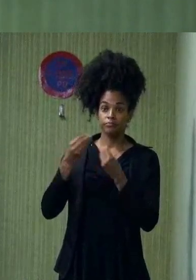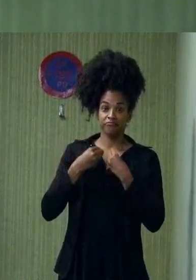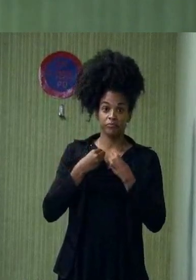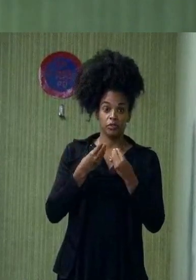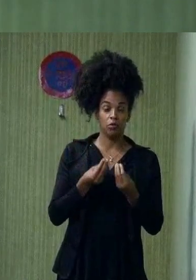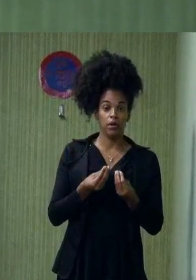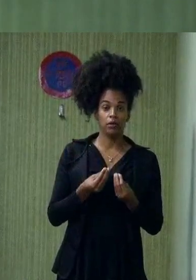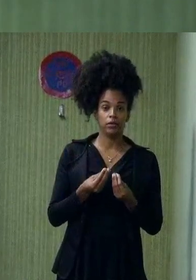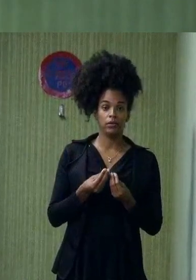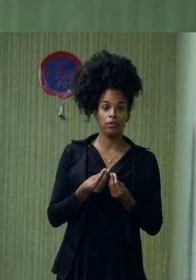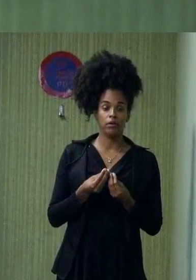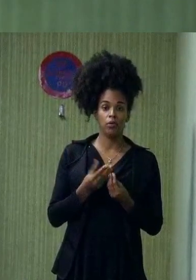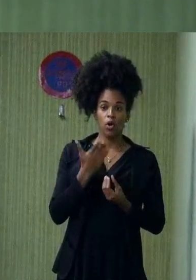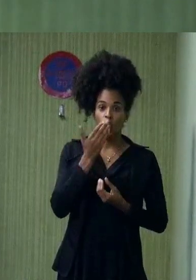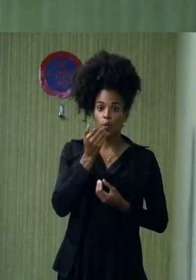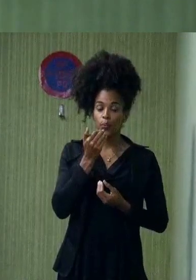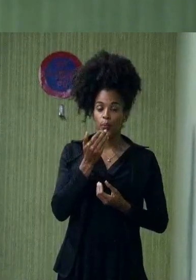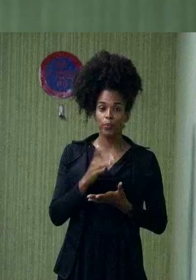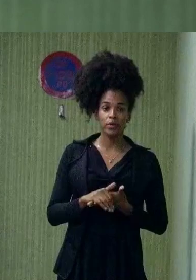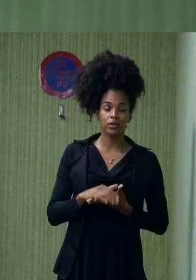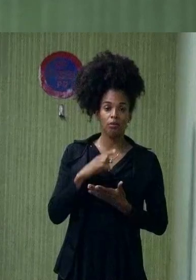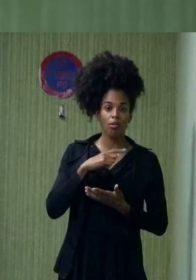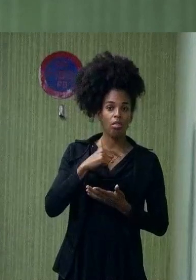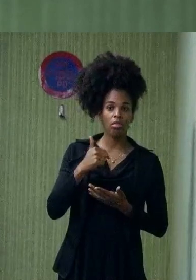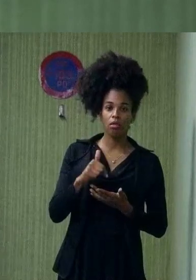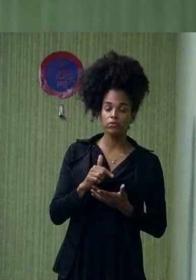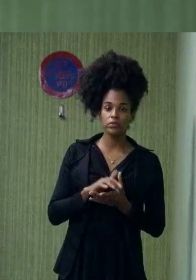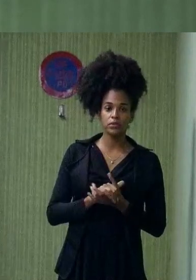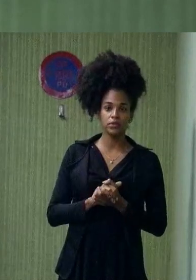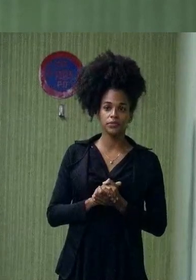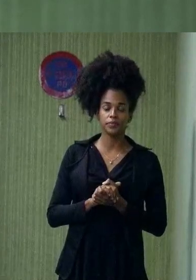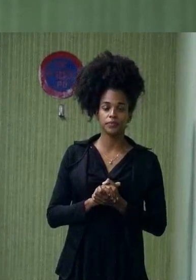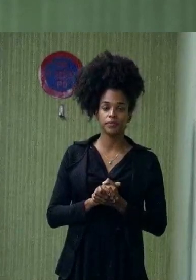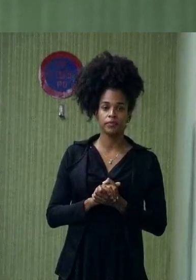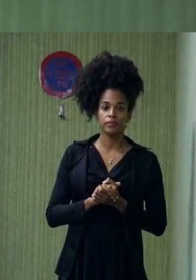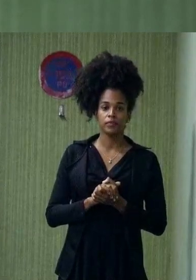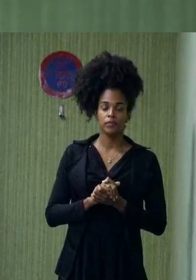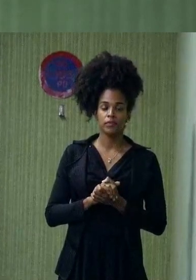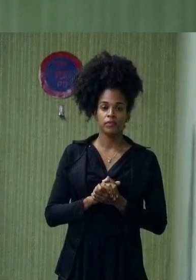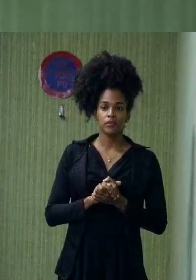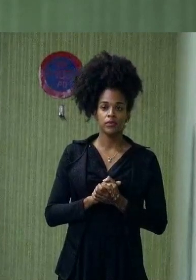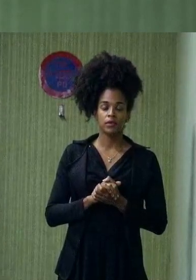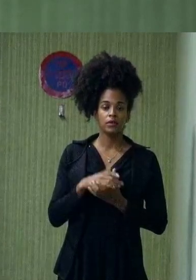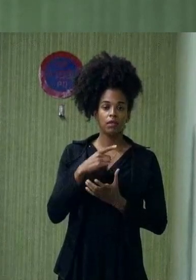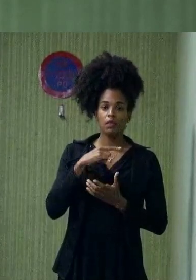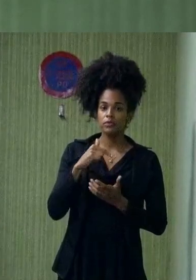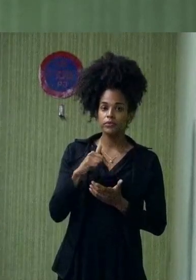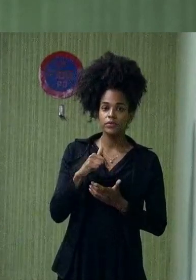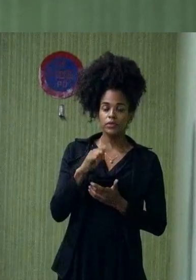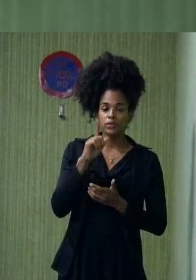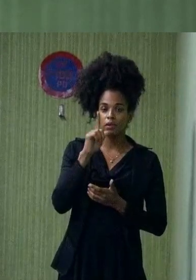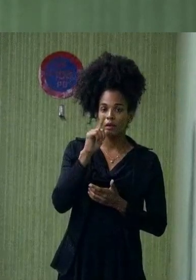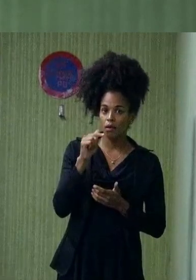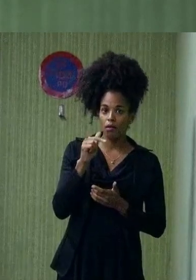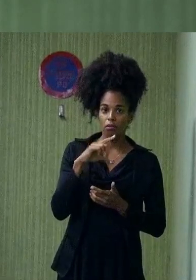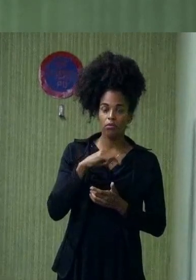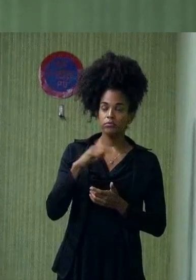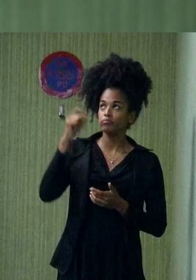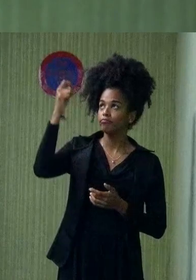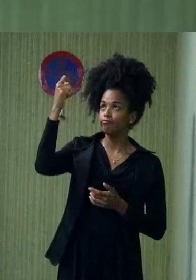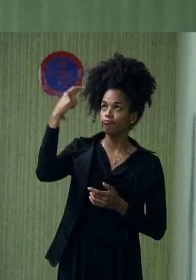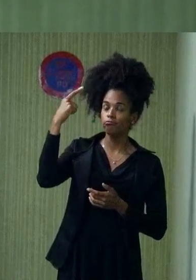alimentação realmente não tinha Porto Alegre por questão das Bombas ficou sem água e sem